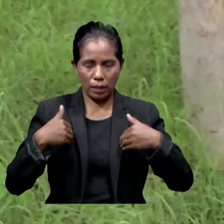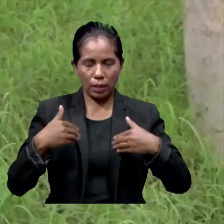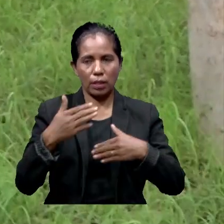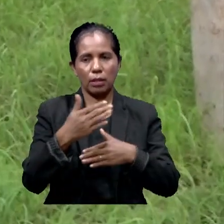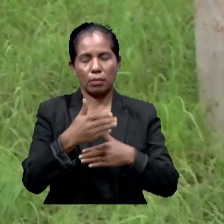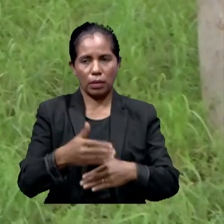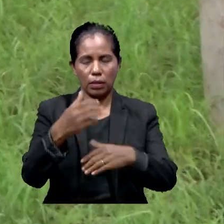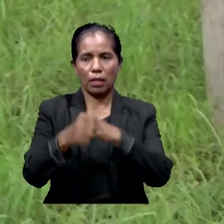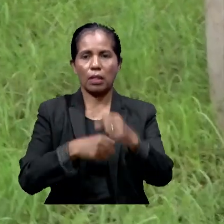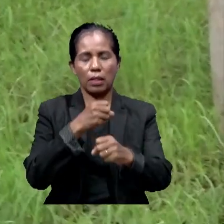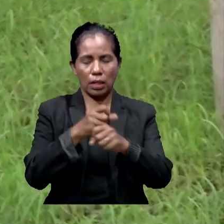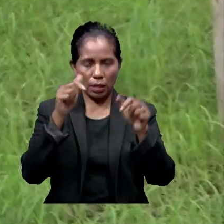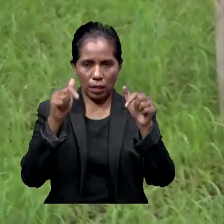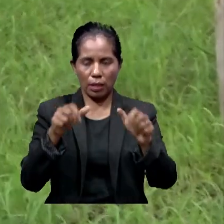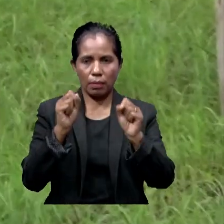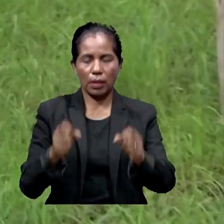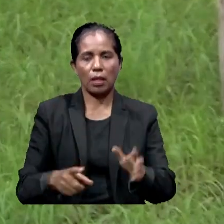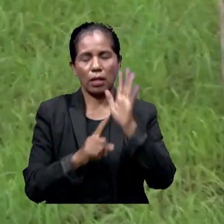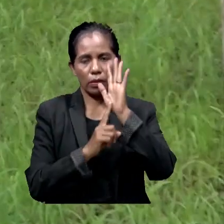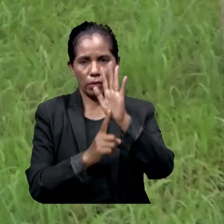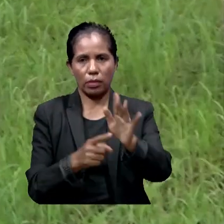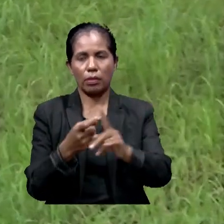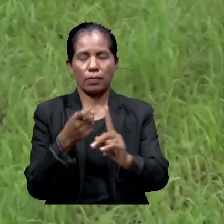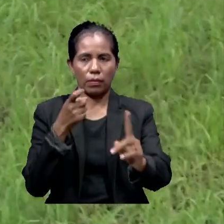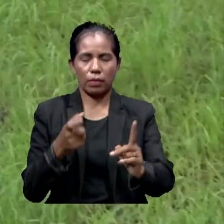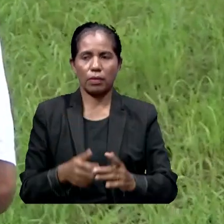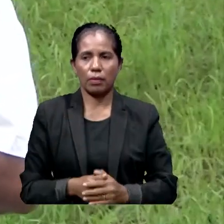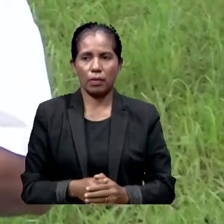espera iha tindane bele fosaitan husi